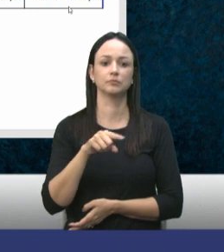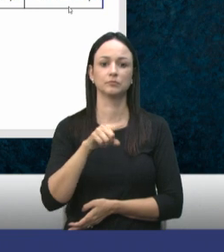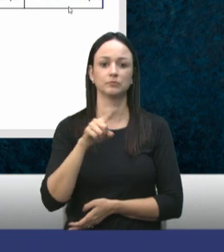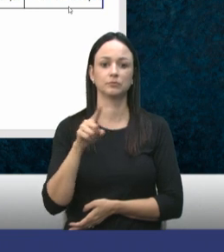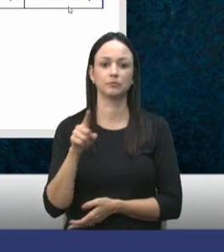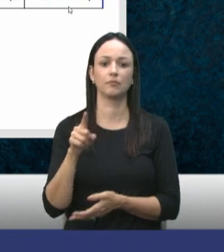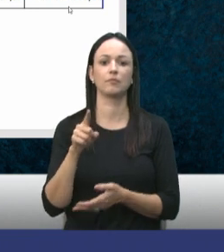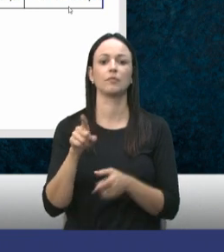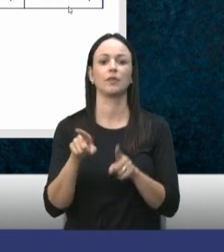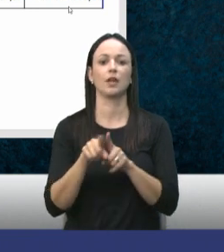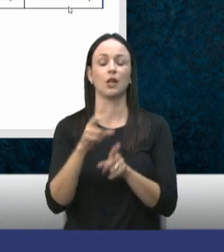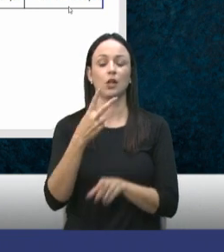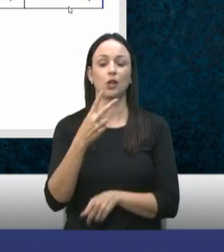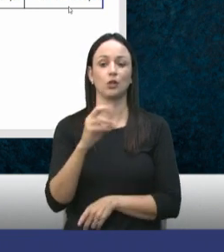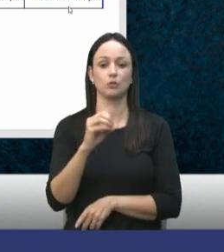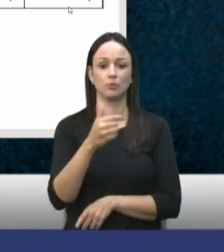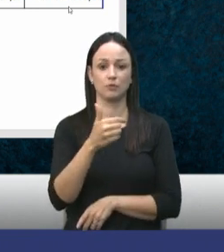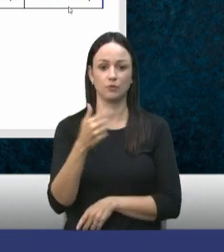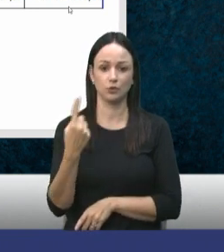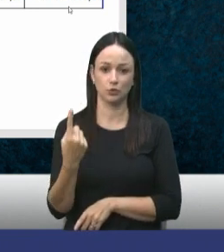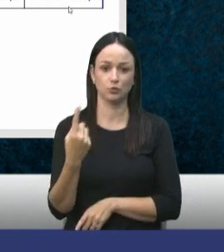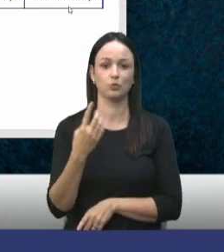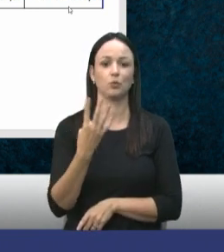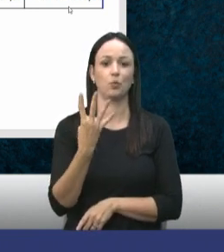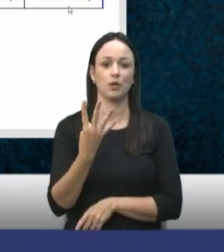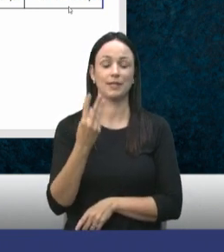empenhado em 2021,